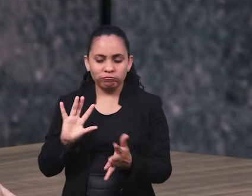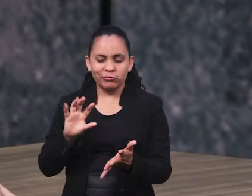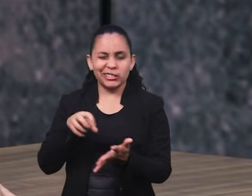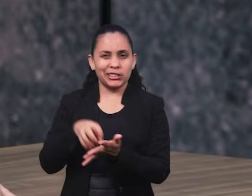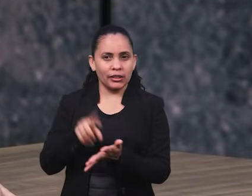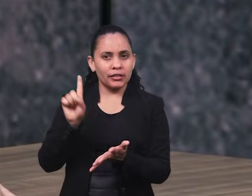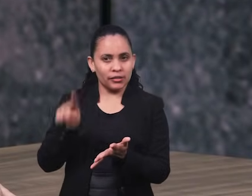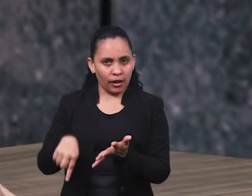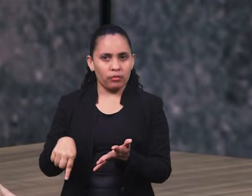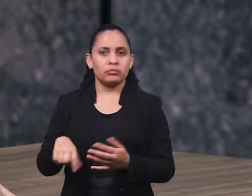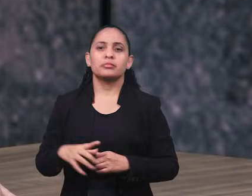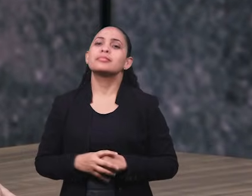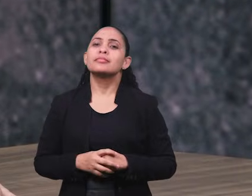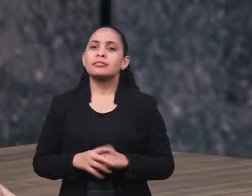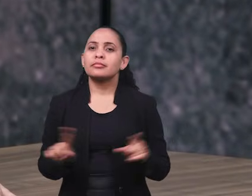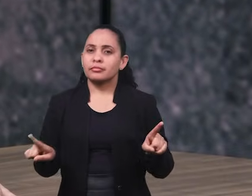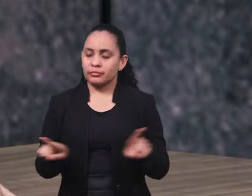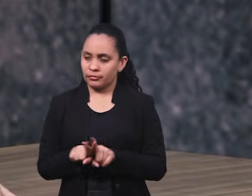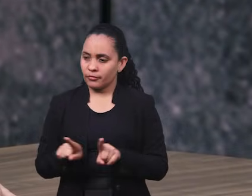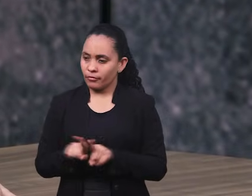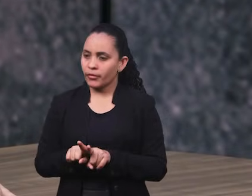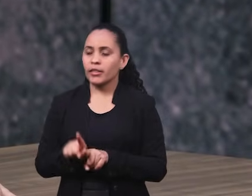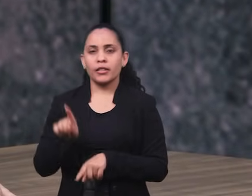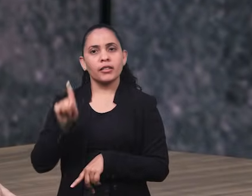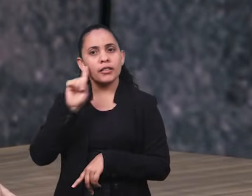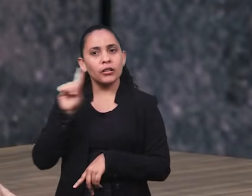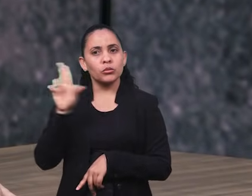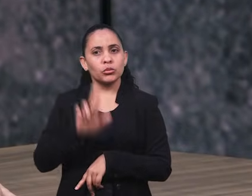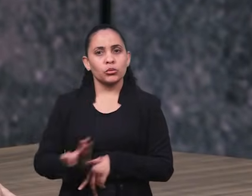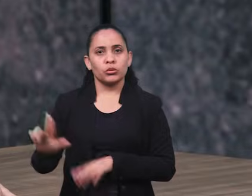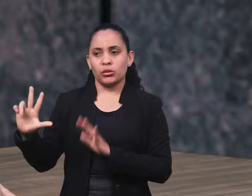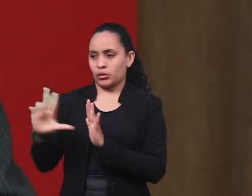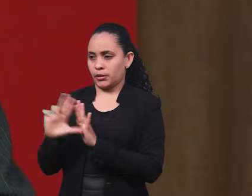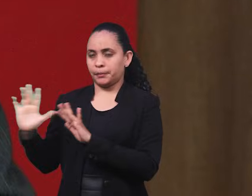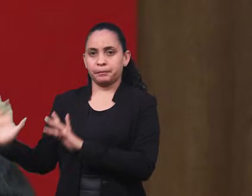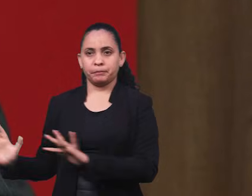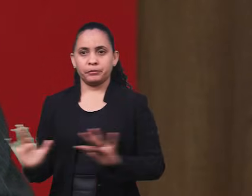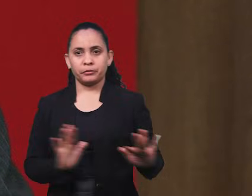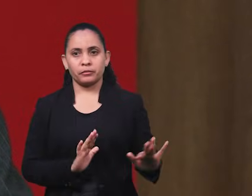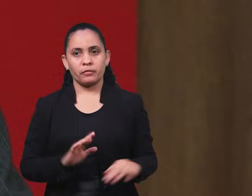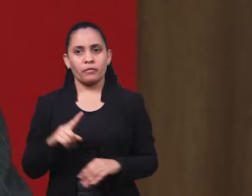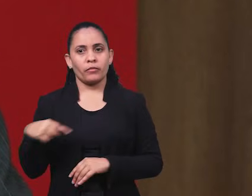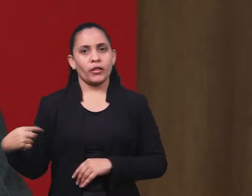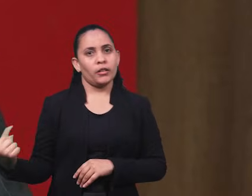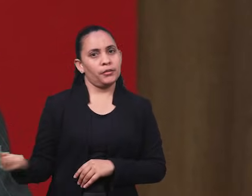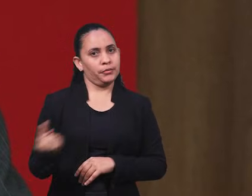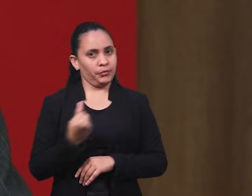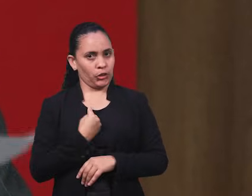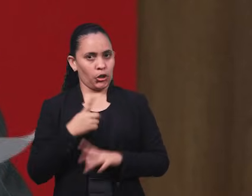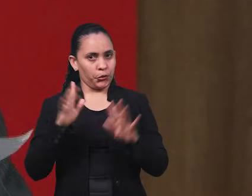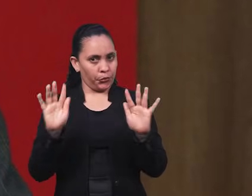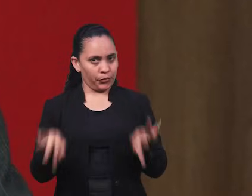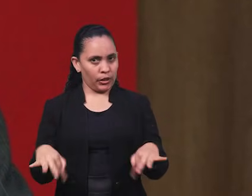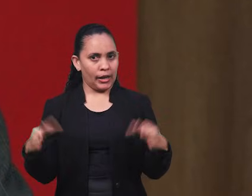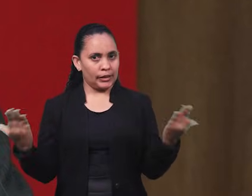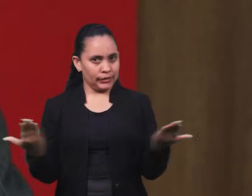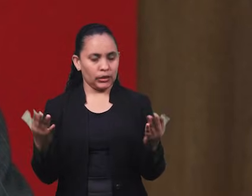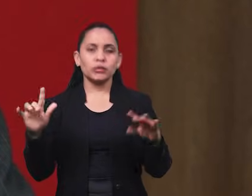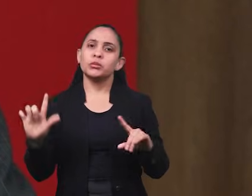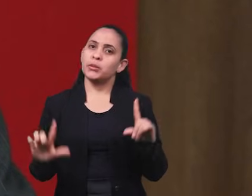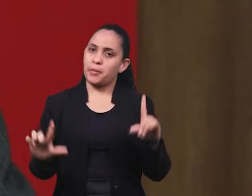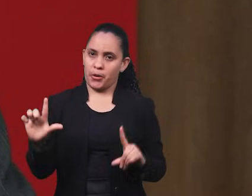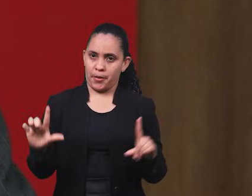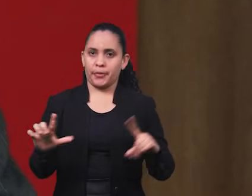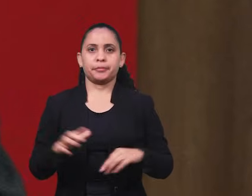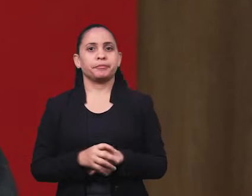lugar central. Foi isso que Deus usou Lutero para fazer. Amém. Nós estamos no fim